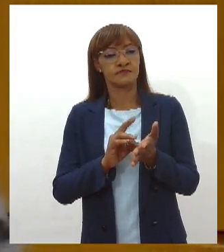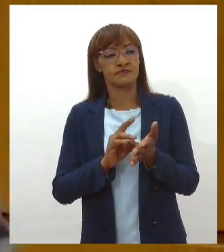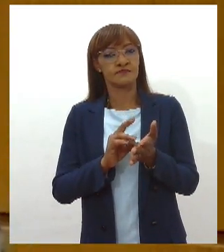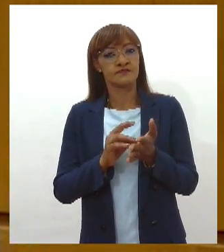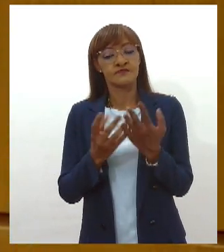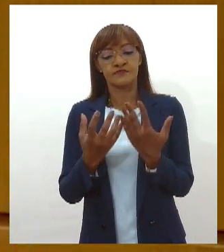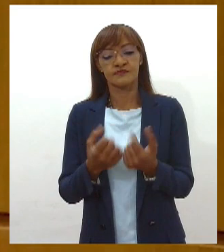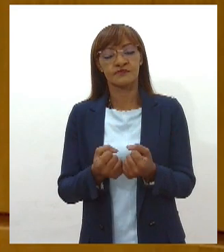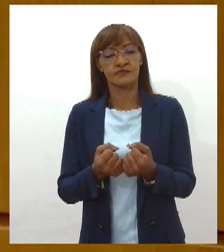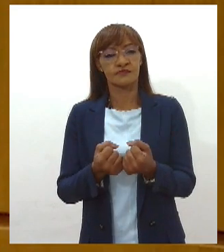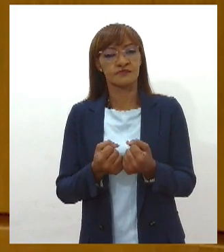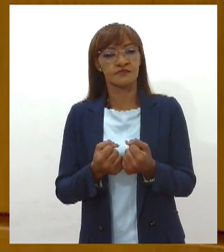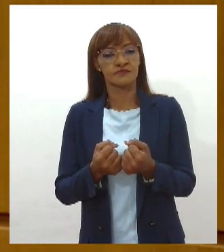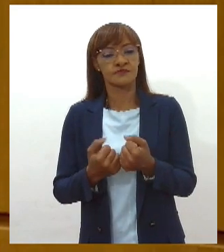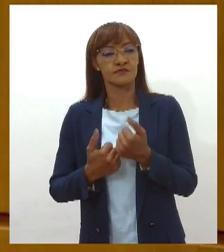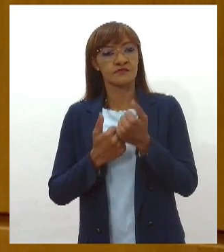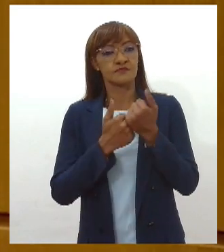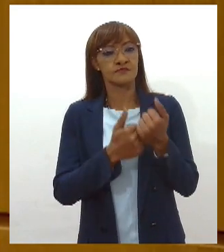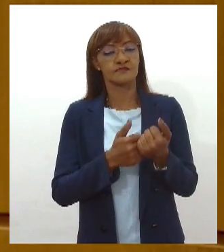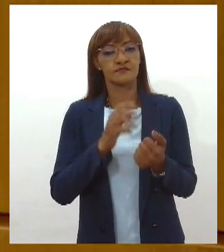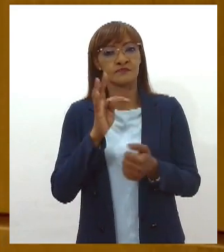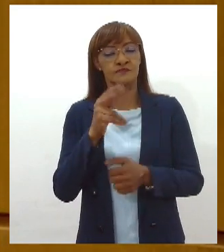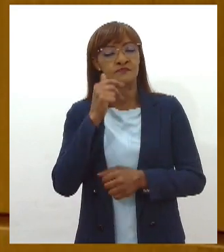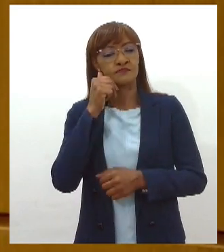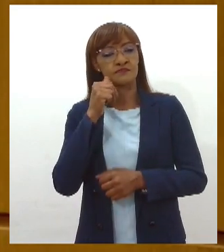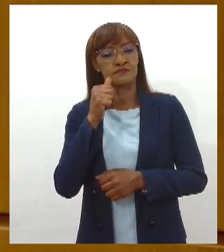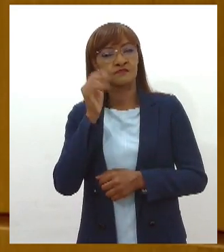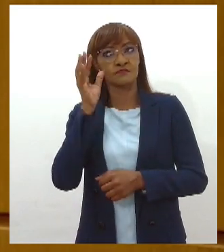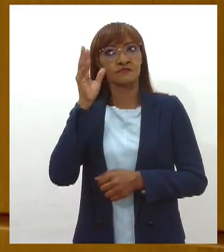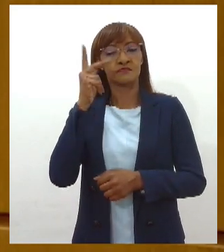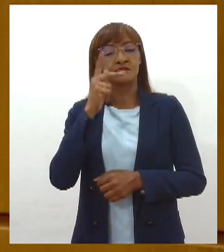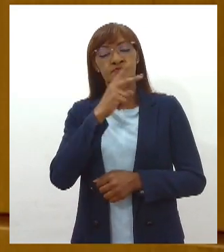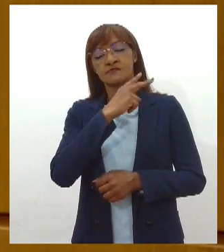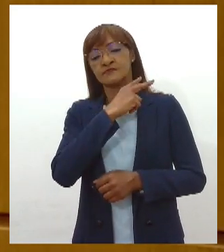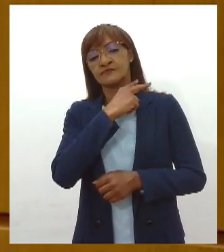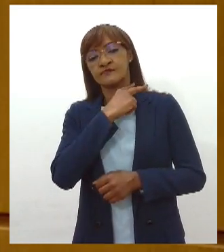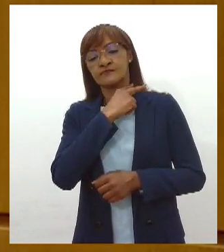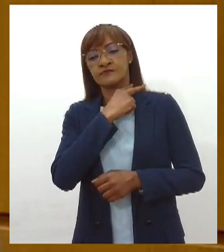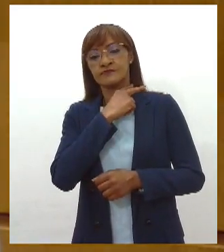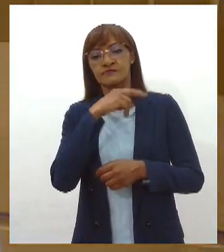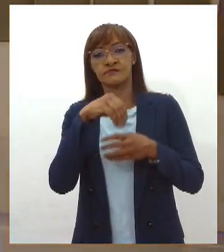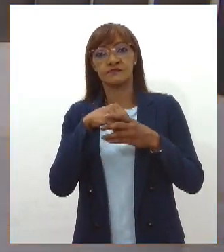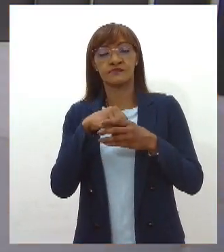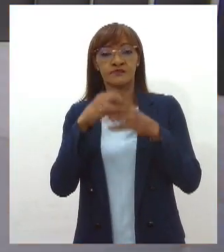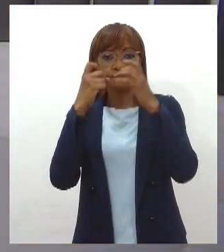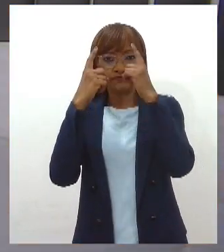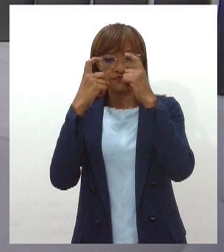necessário às mulheres vítimas do assédio, da violência doméstica.